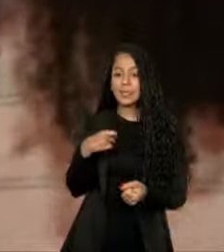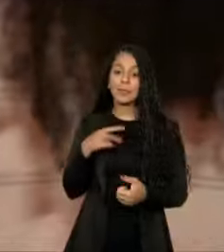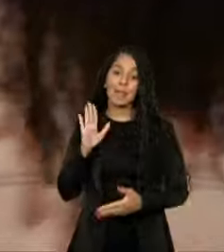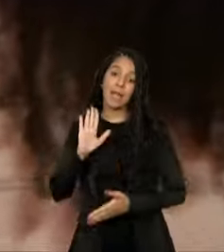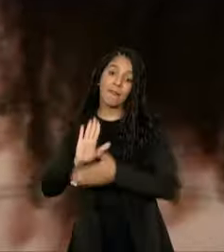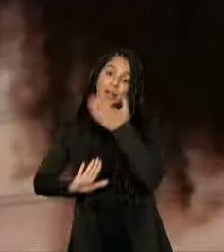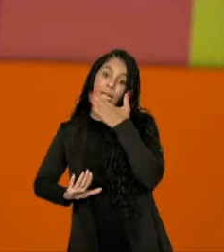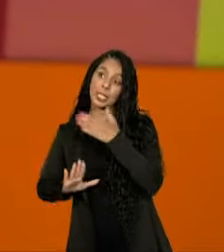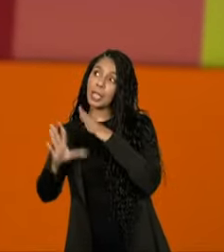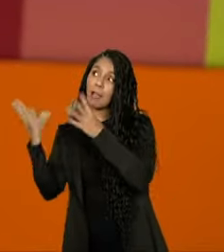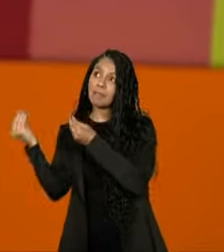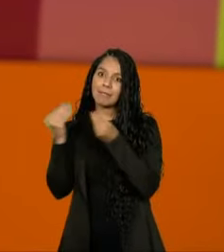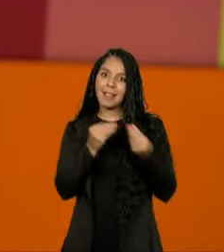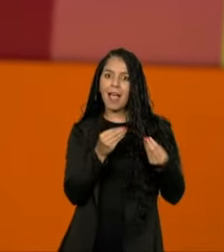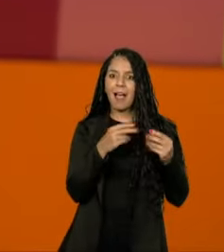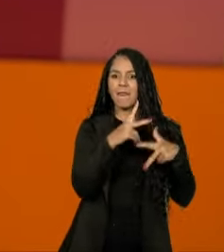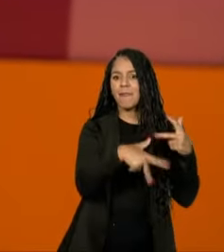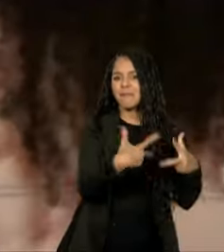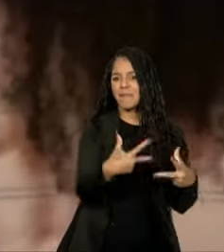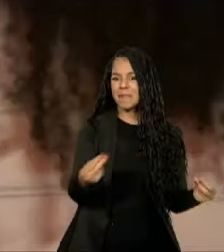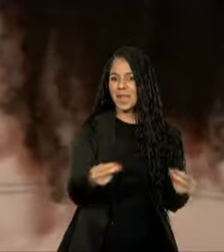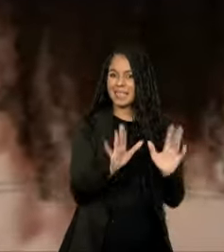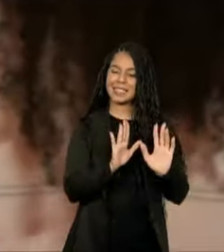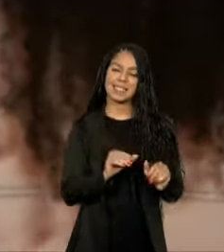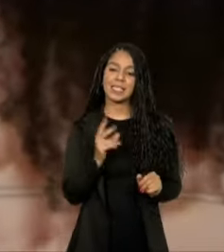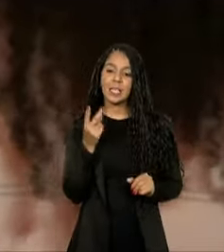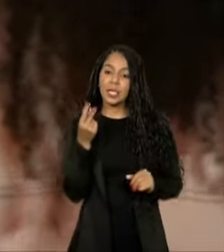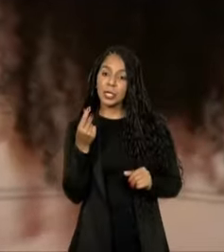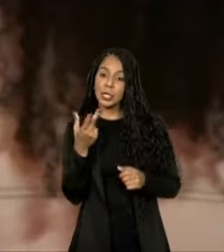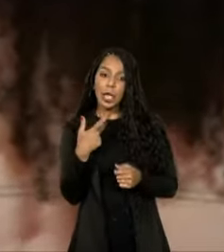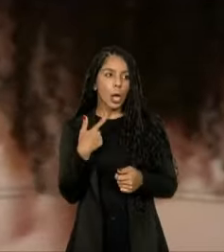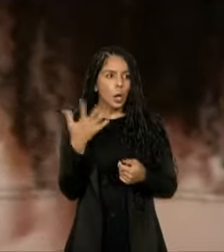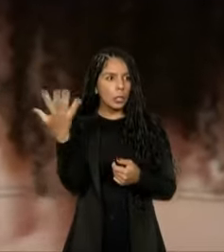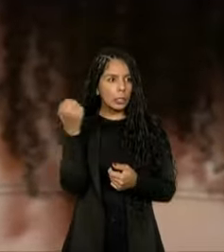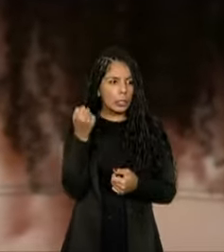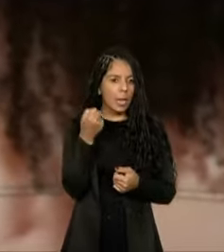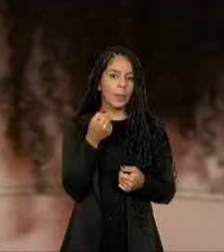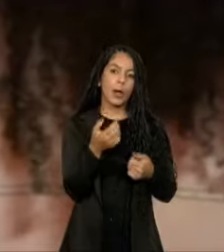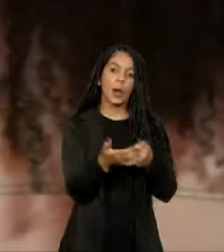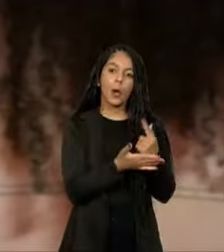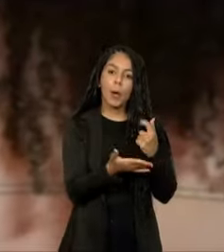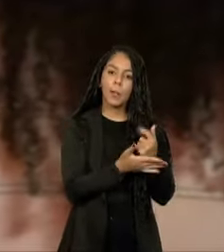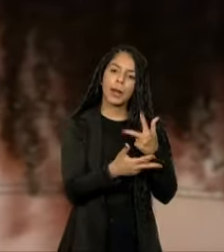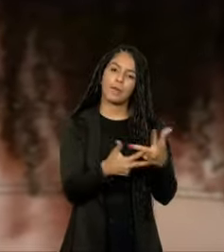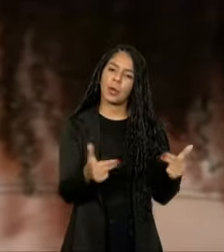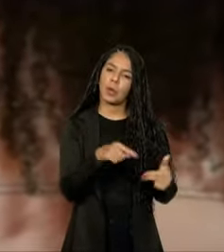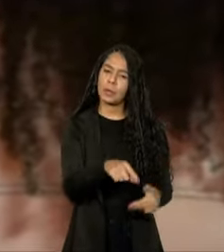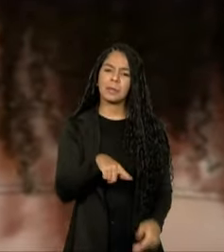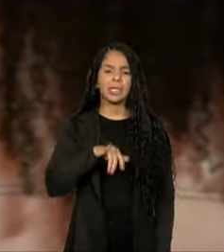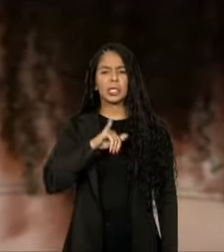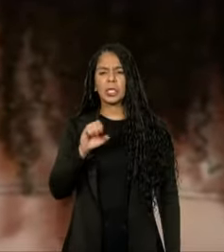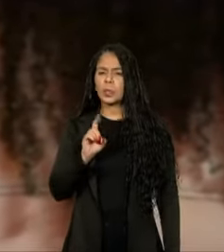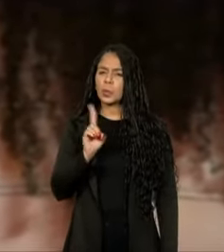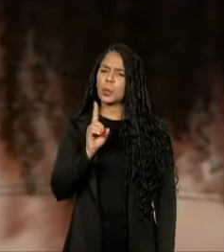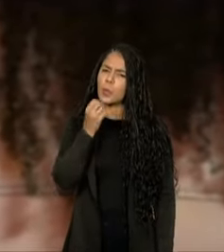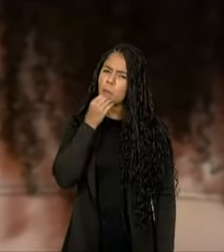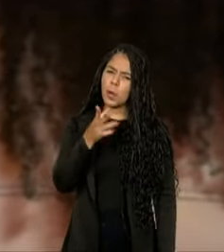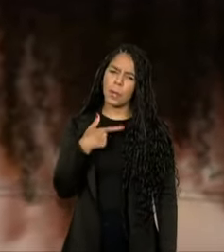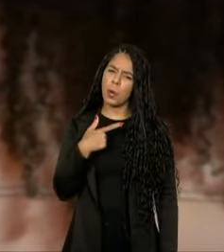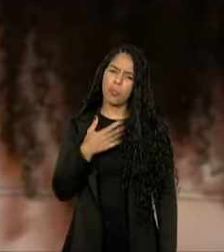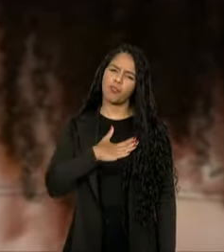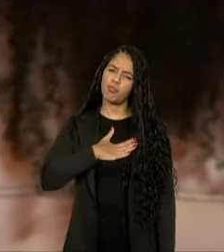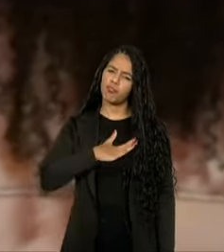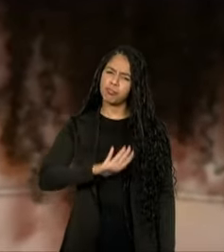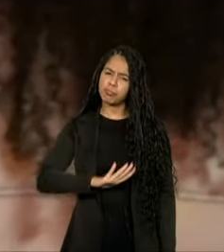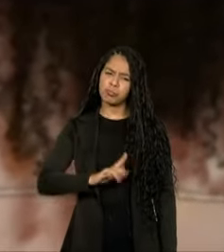trazia presentes, assim. O dinheiro que entrava, eu comprava muitas coisas para eles, enfim. Mas isso também não é muito legal, né? Eu não gostava.